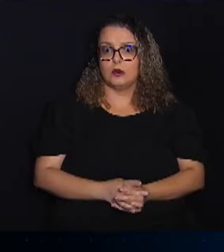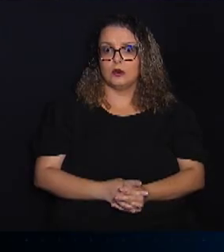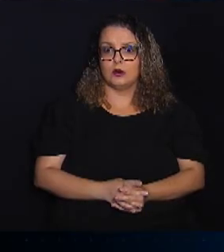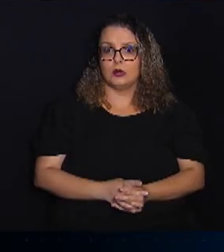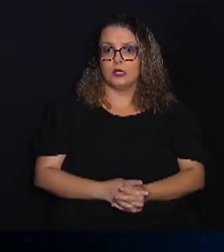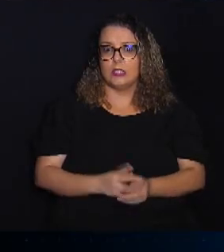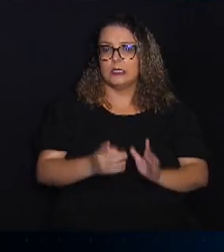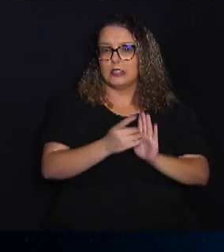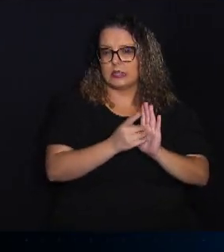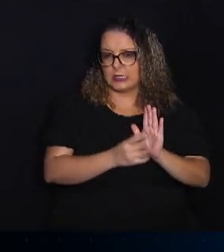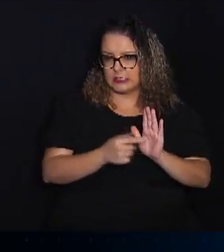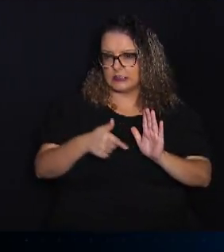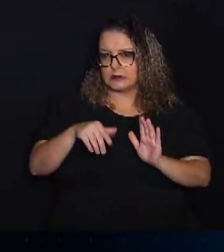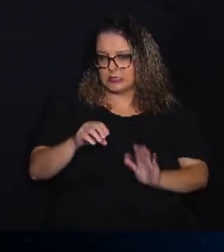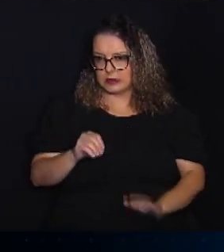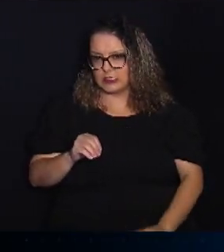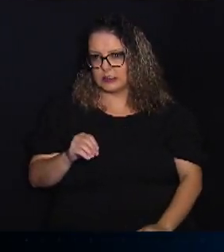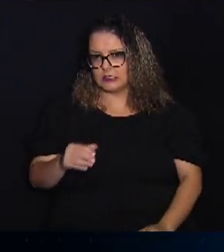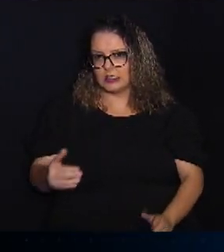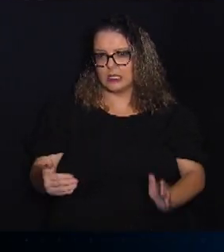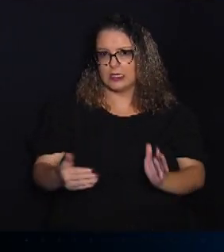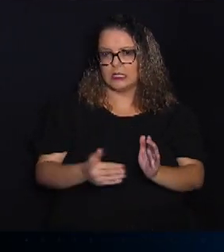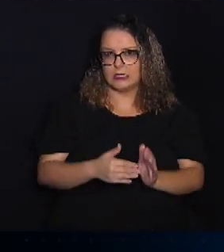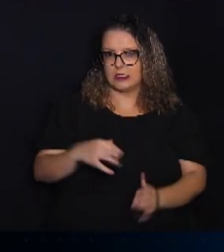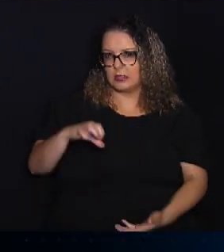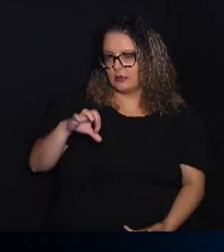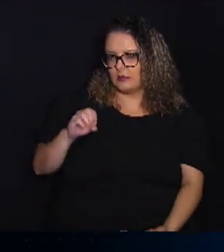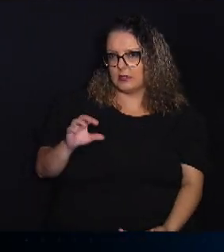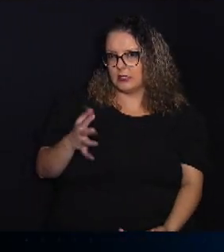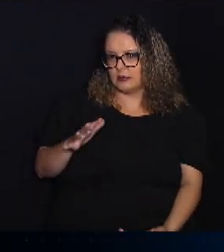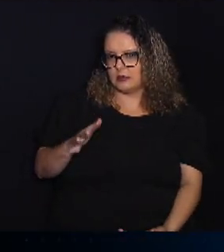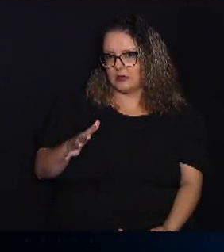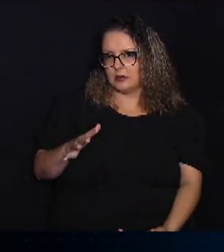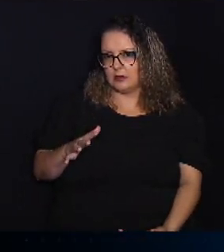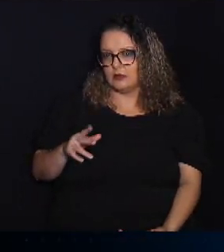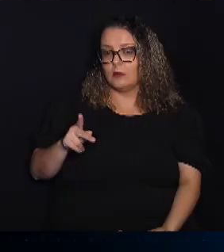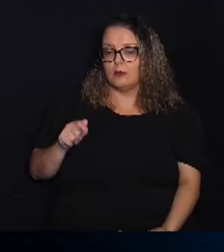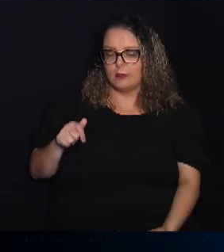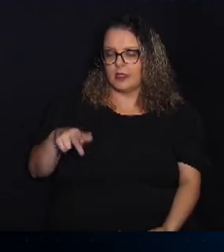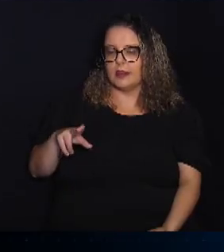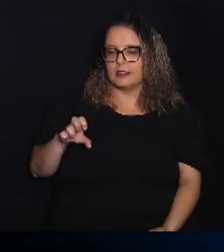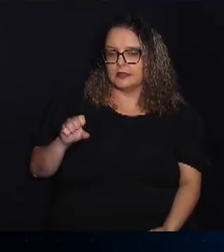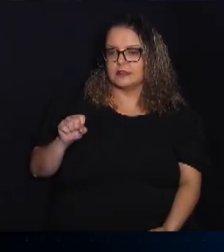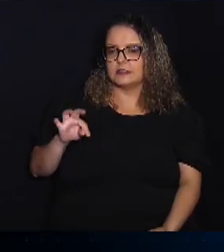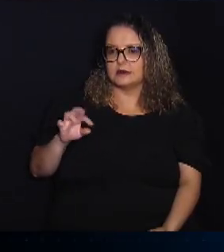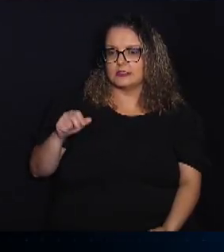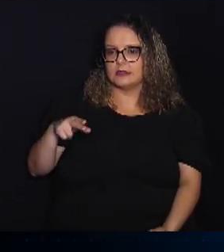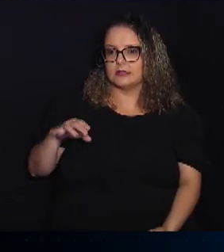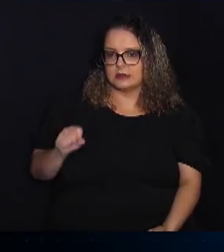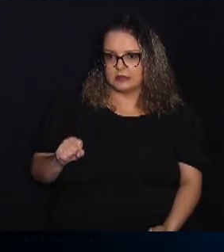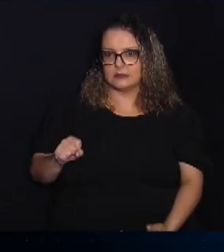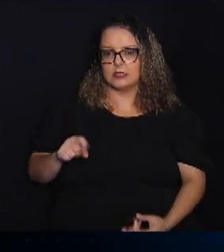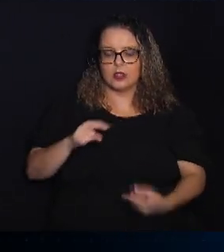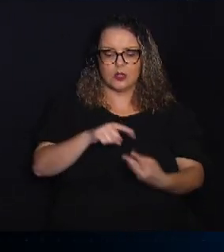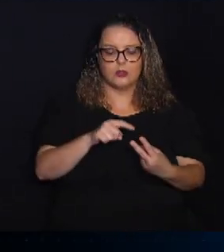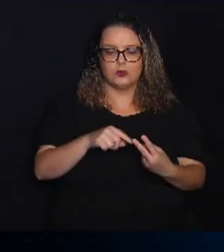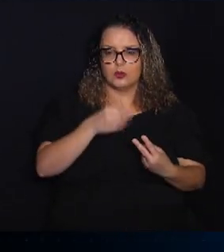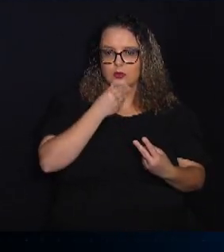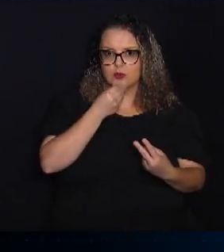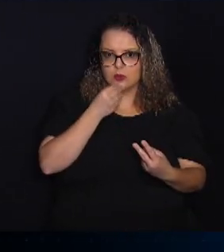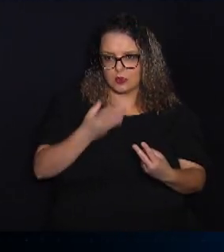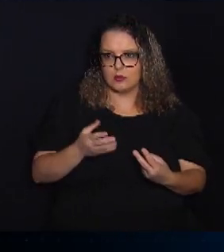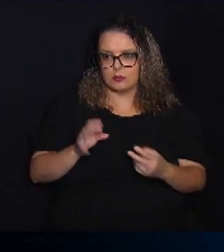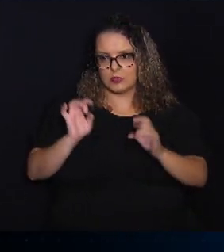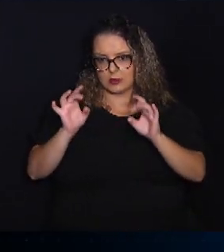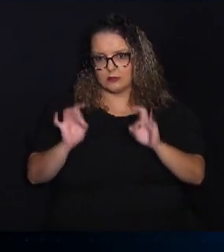Ó, durante a década de 70 até meados de 90 foram os paquistaneses, o Jahangir